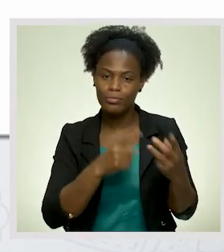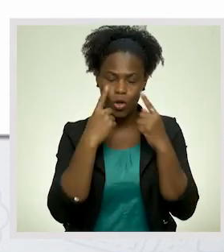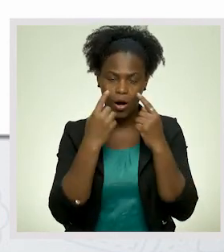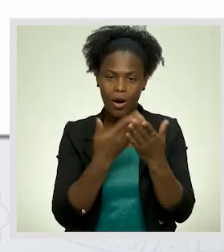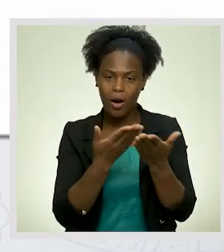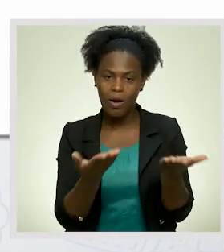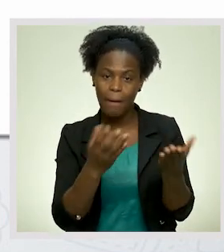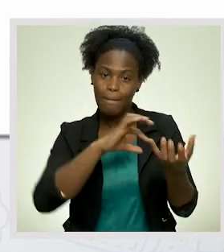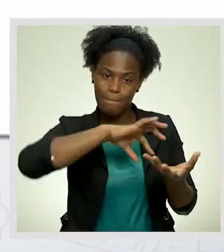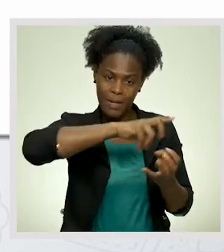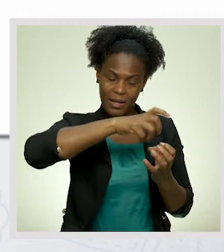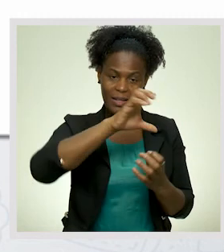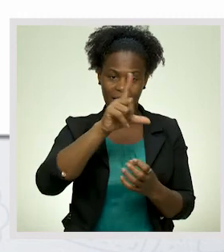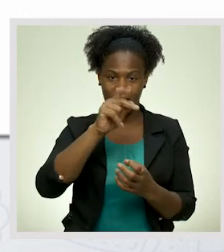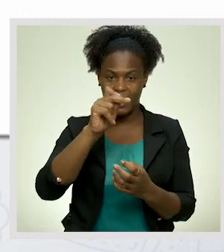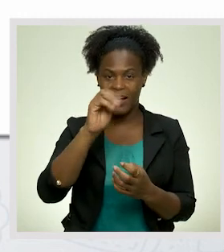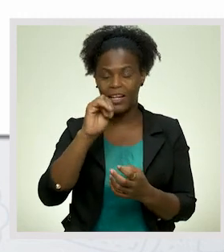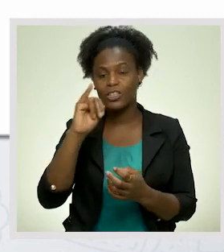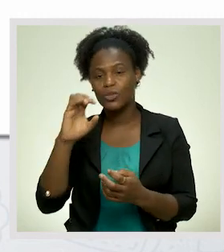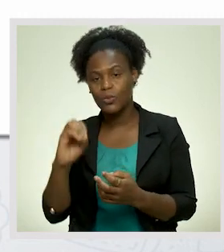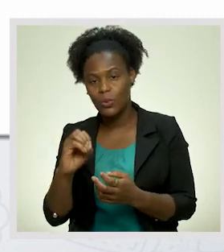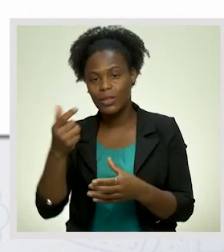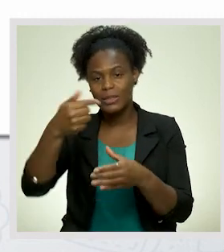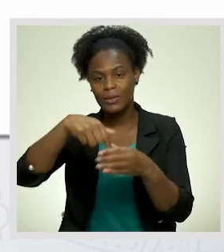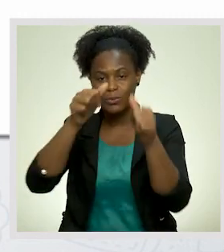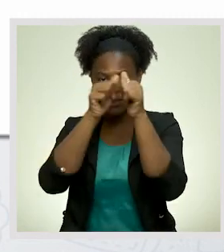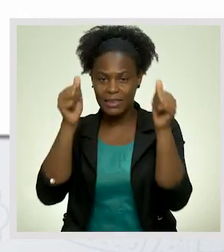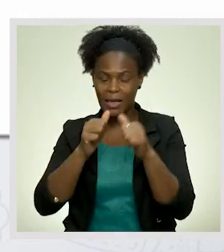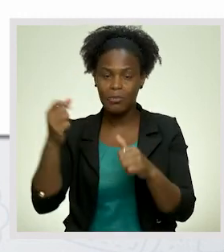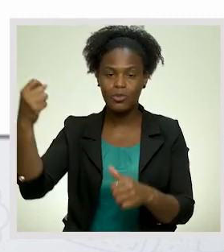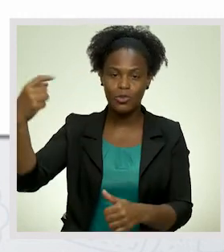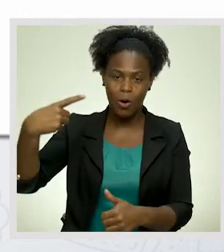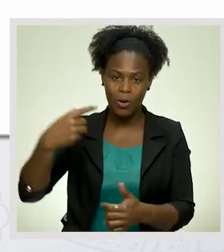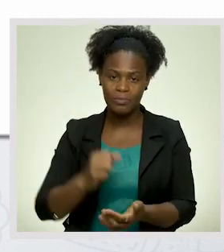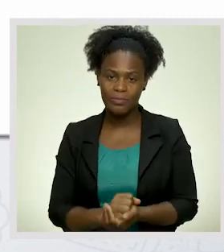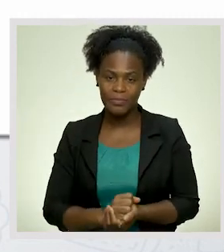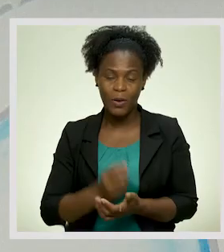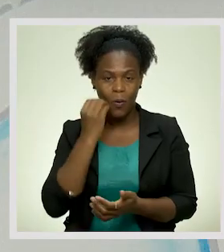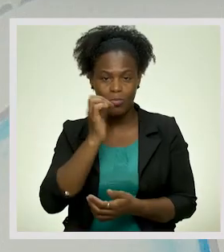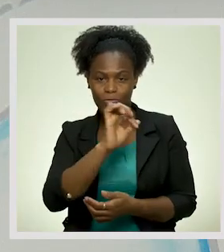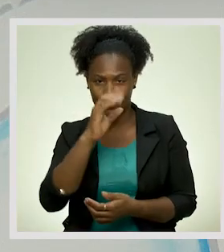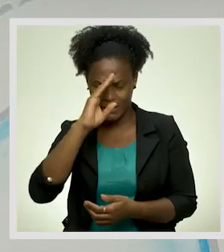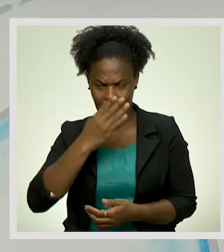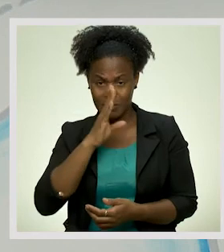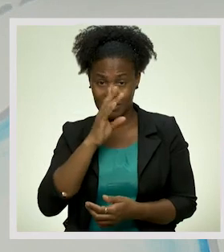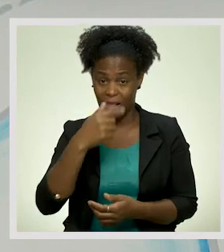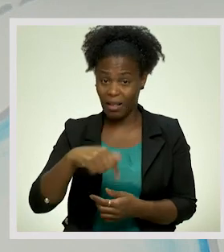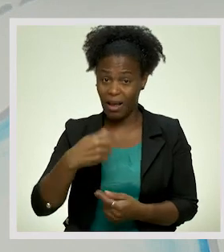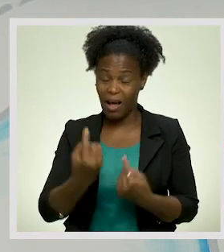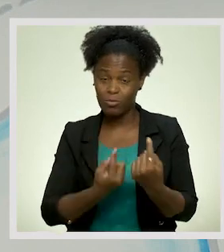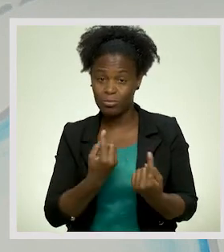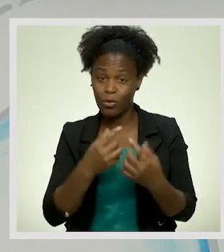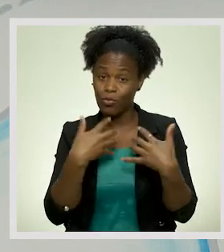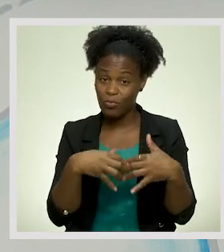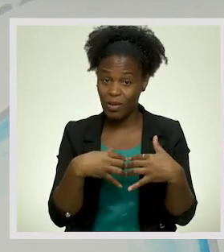os planetas clássicos que fazem parte do Sistema Solar. Conforme já sabem, se tiverem alguma dúvida,